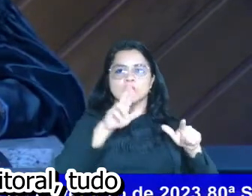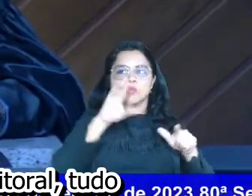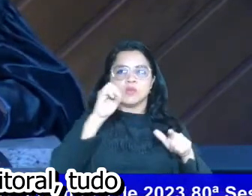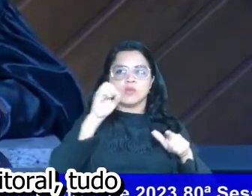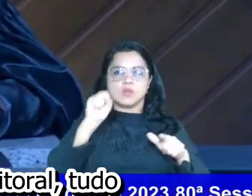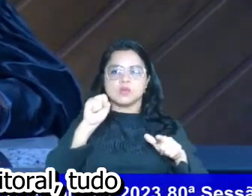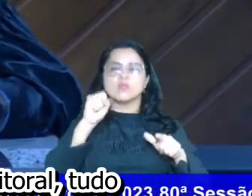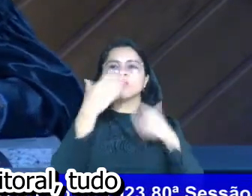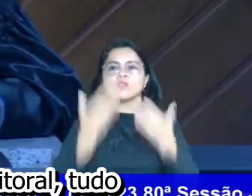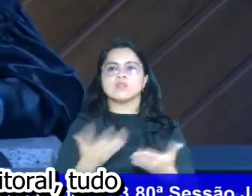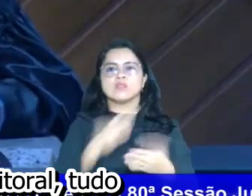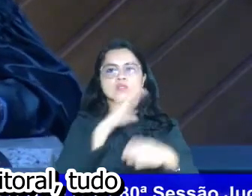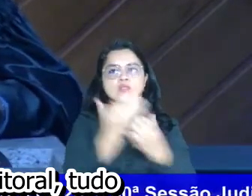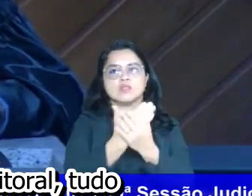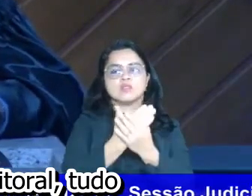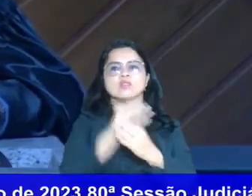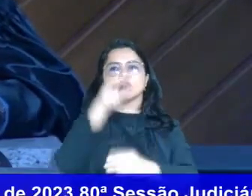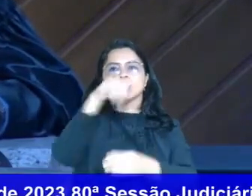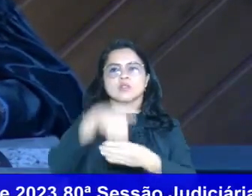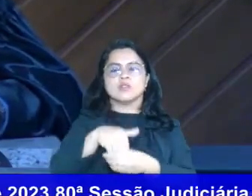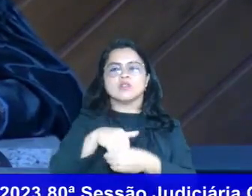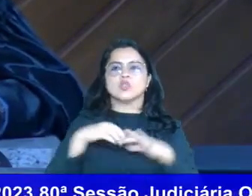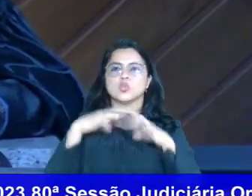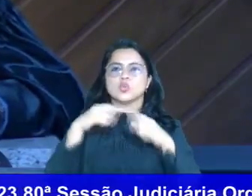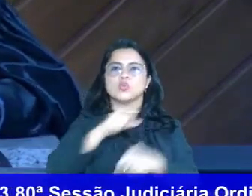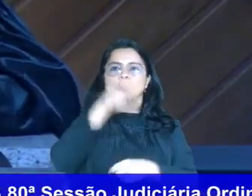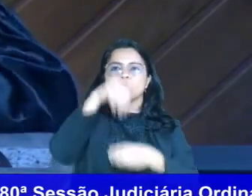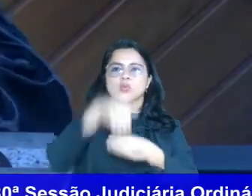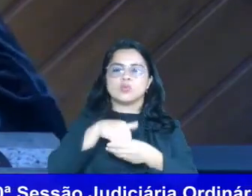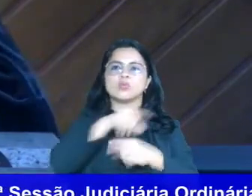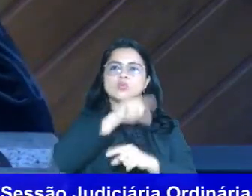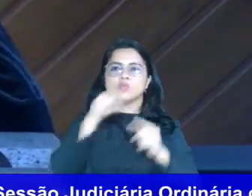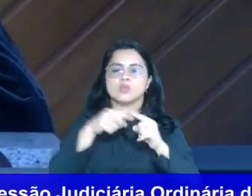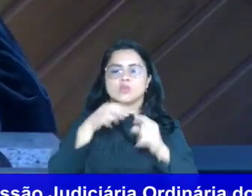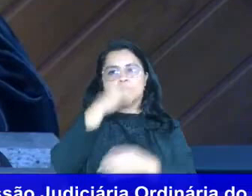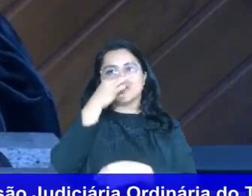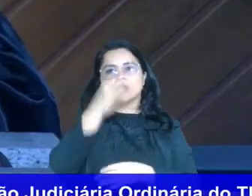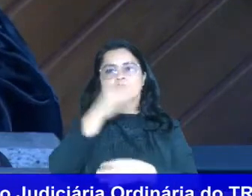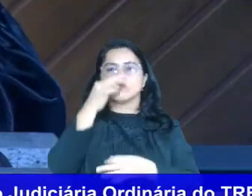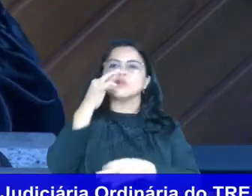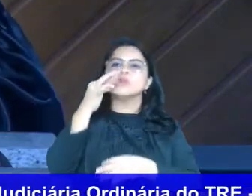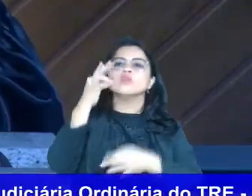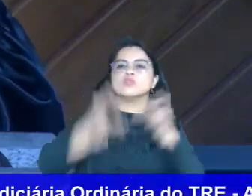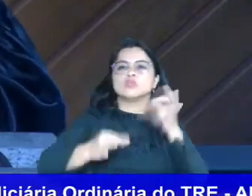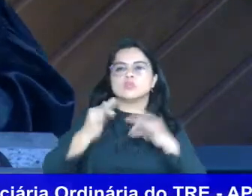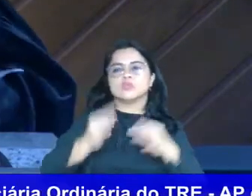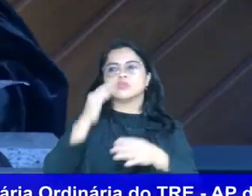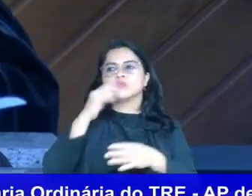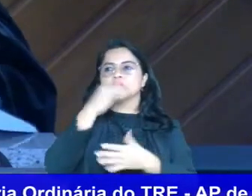Adriano nesta ação eleitoral, tudo nos termos do voto do juiz relator.